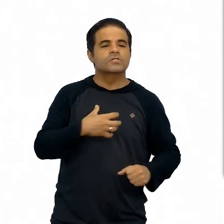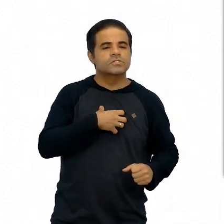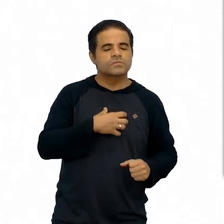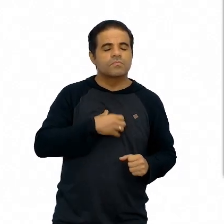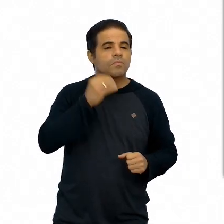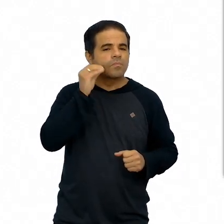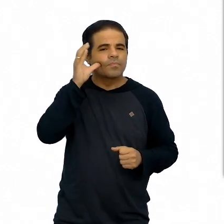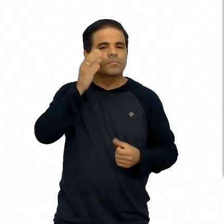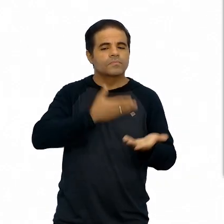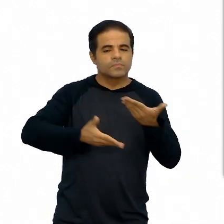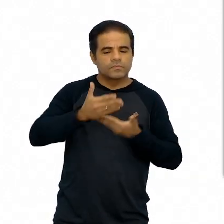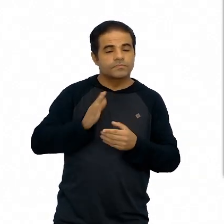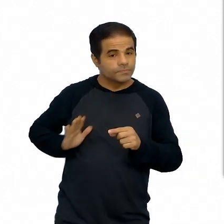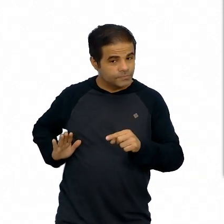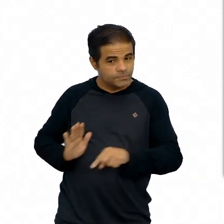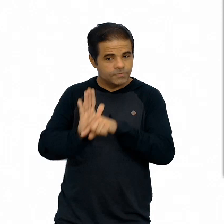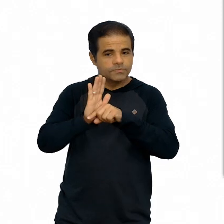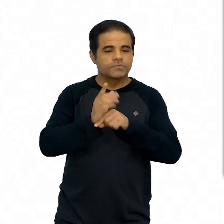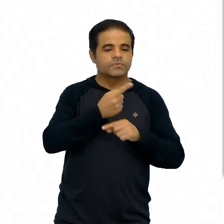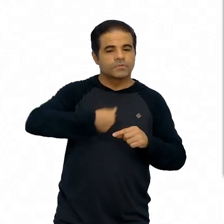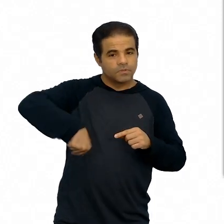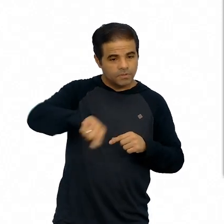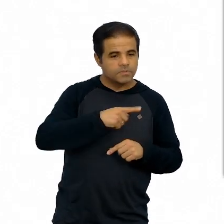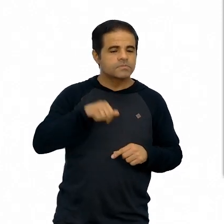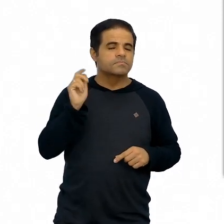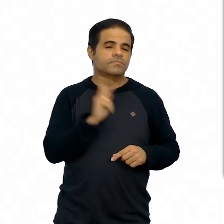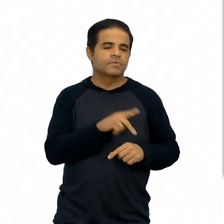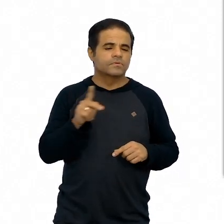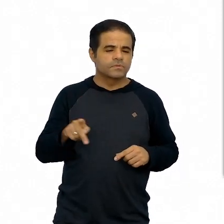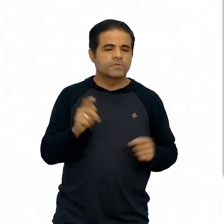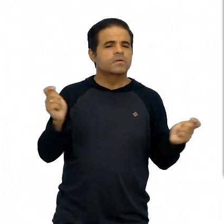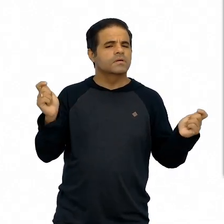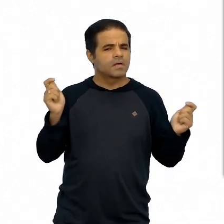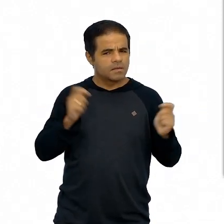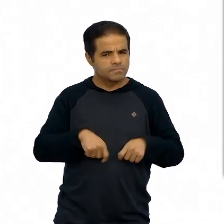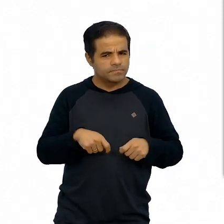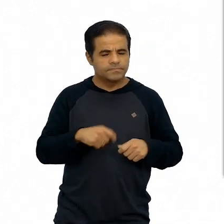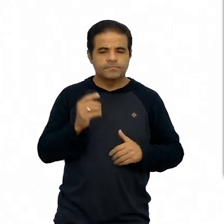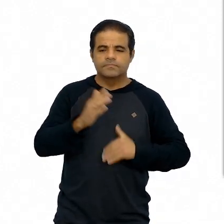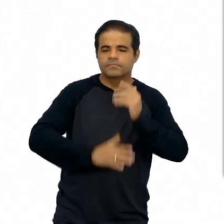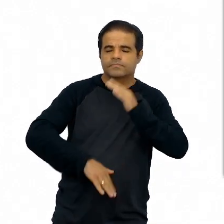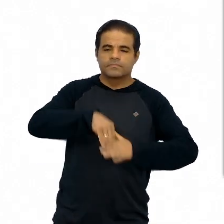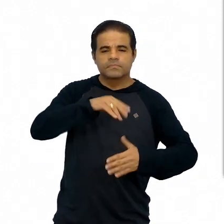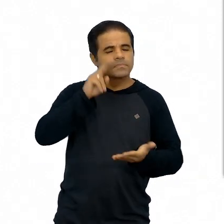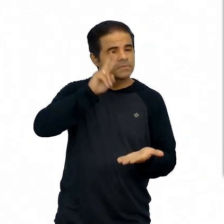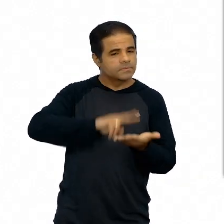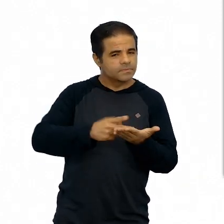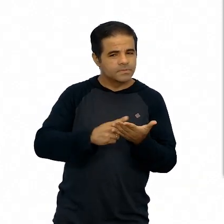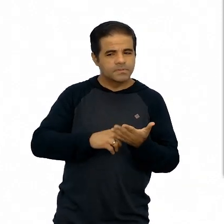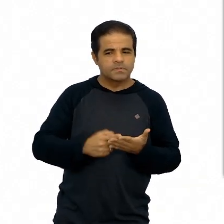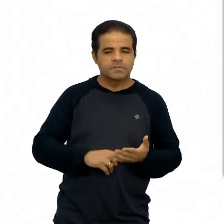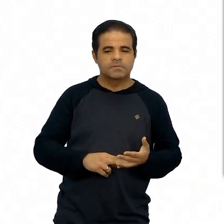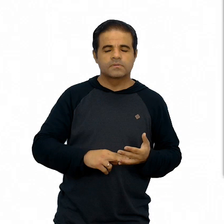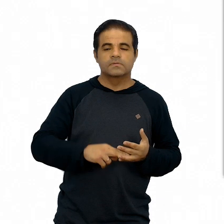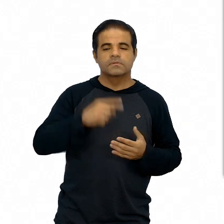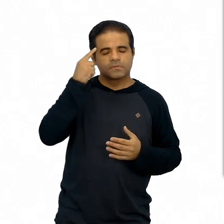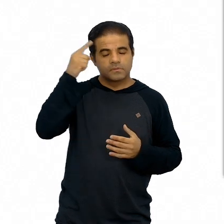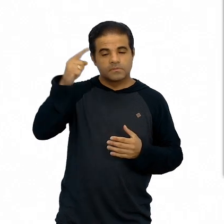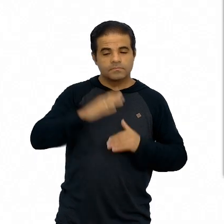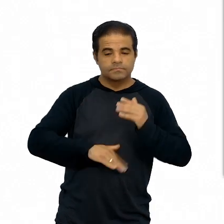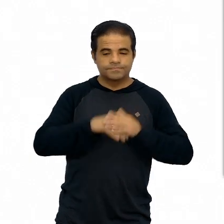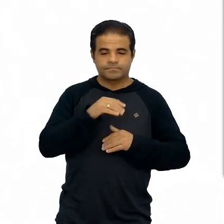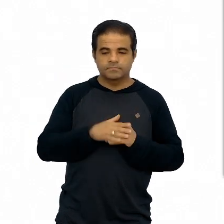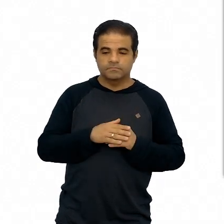conhecimento contribui para que nós, professores, sejamos capazes de interpretar os pensamentos emergentes